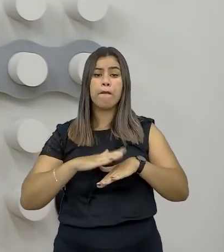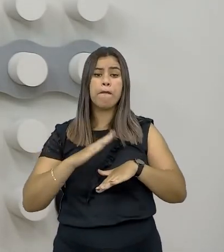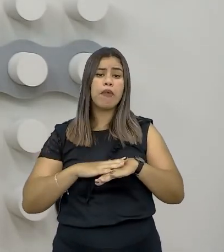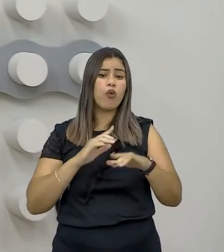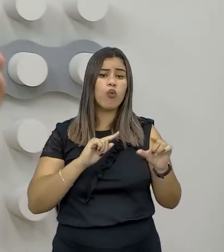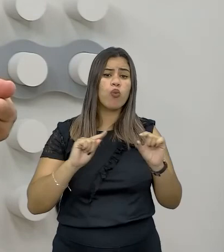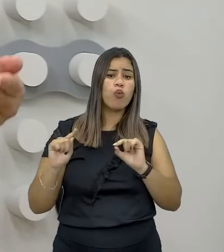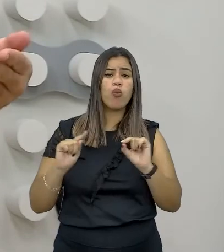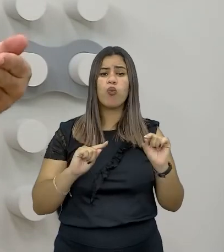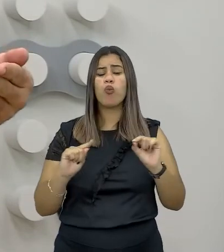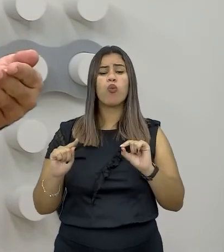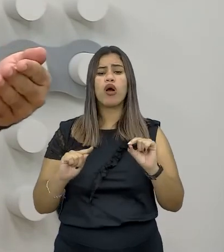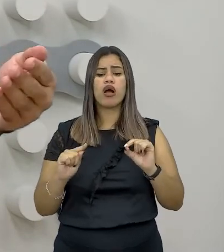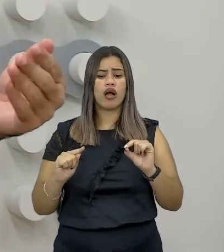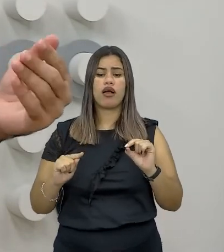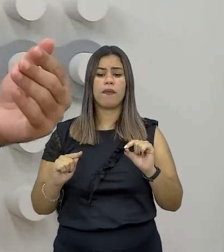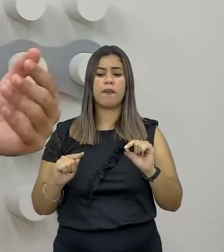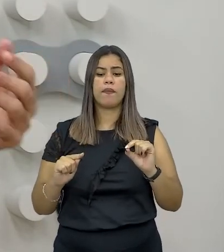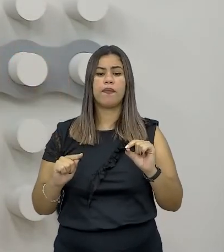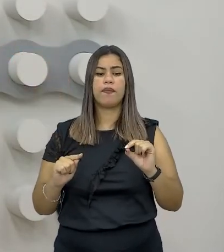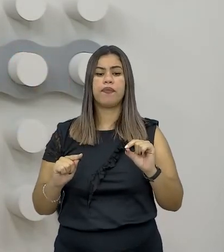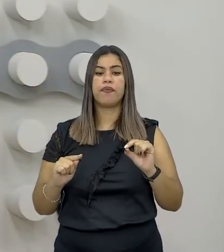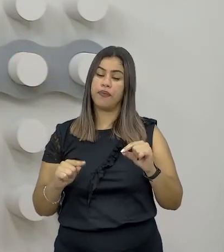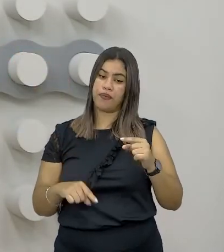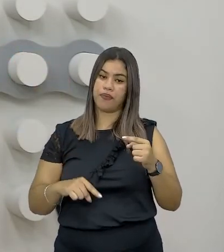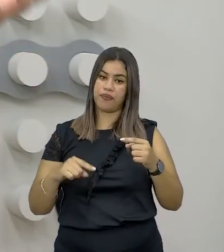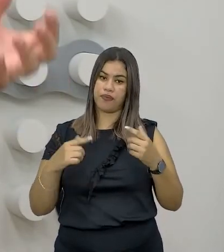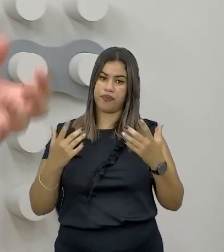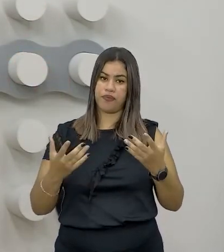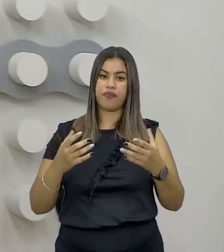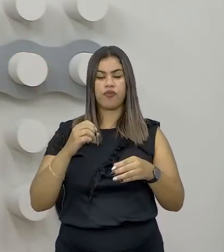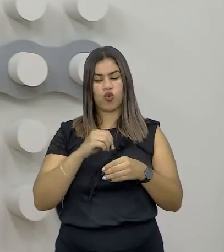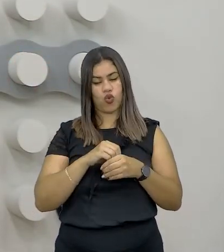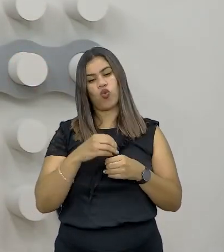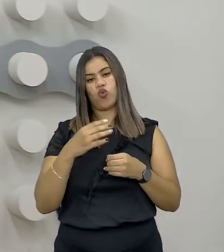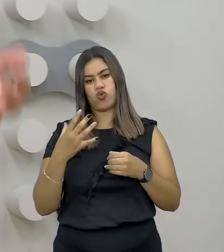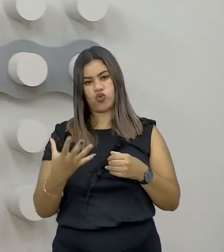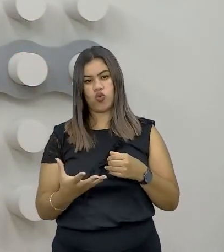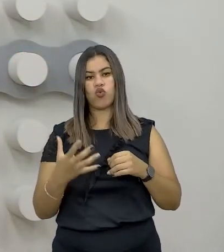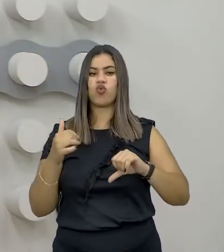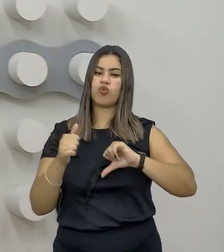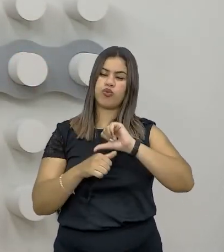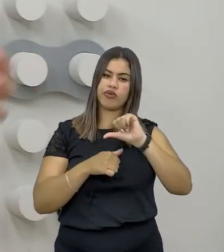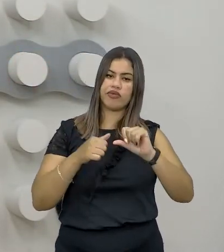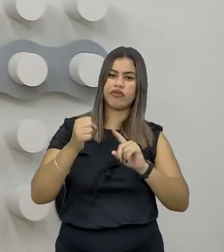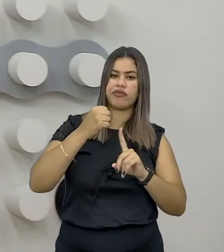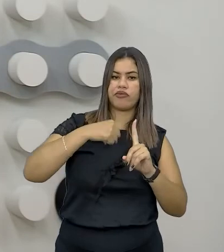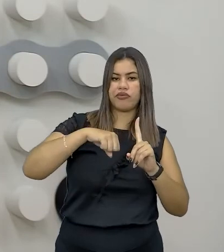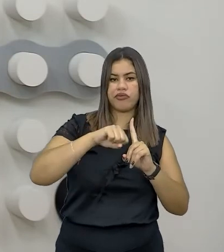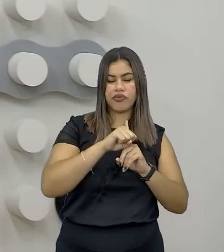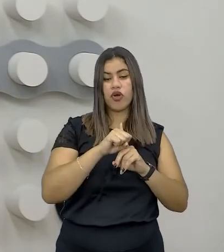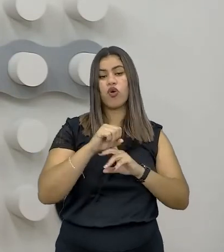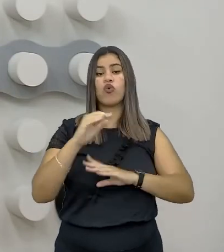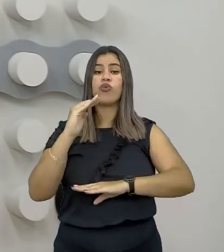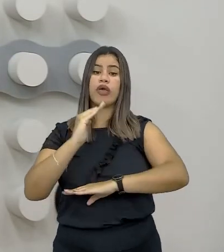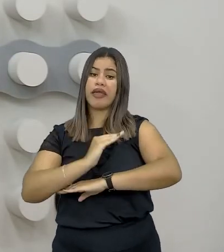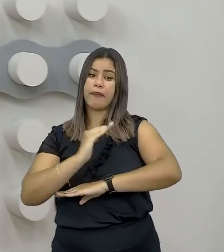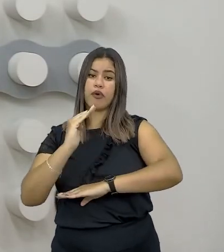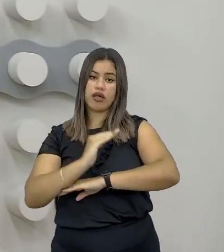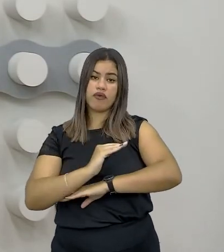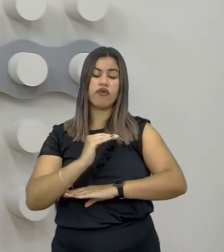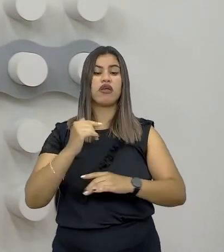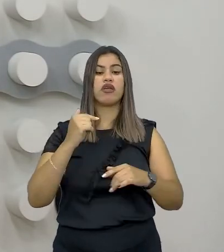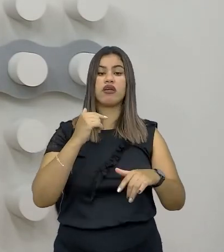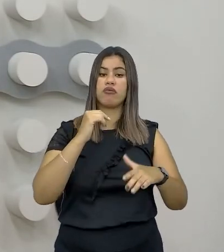nos deparar com esses assuntos que são os conteúdos, né? Mudança social, demografia e trabalho, a gente